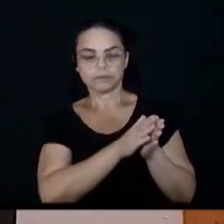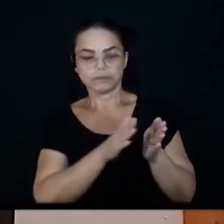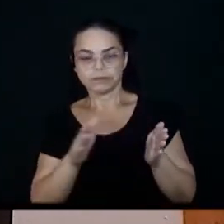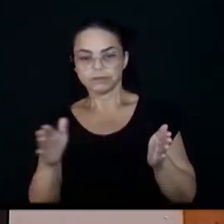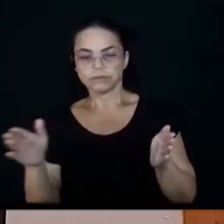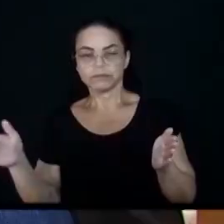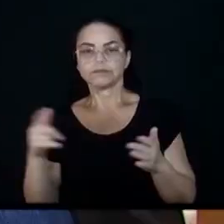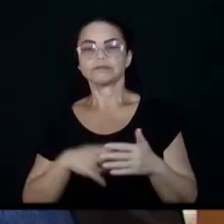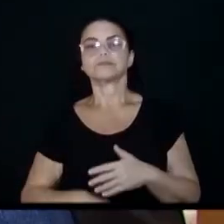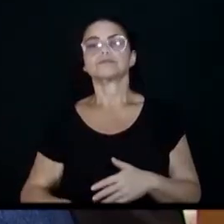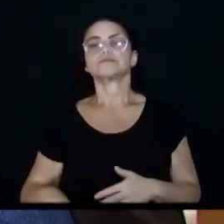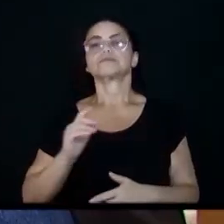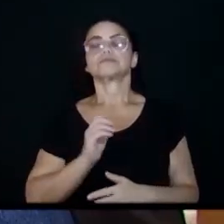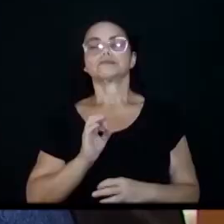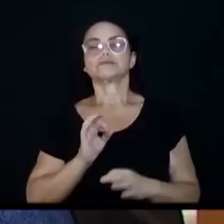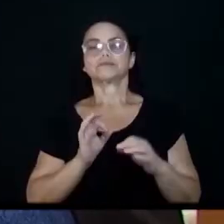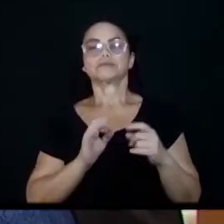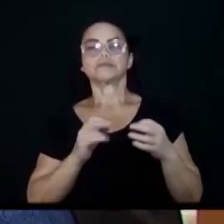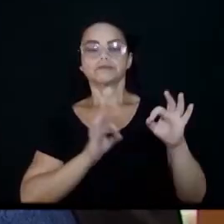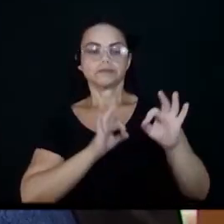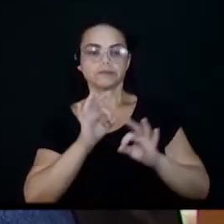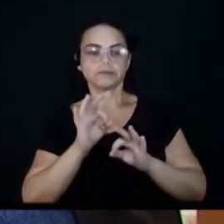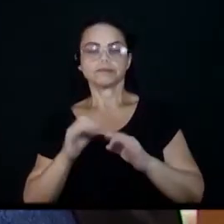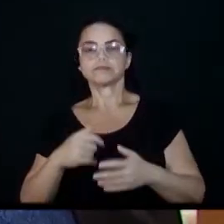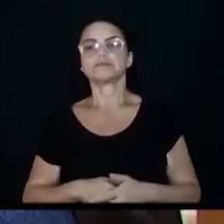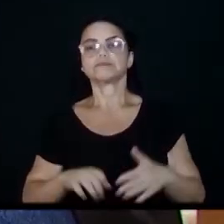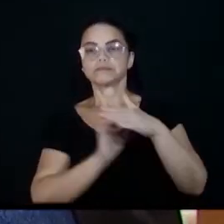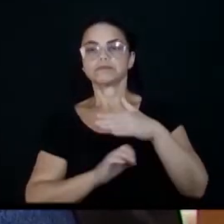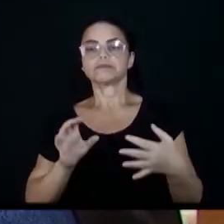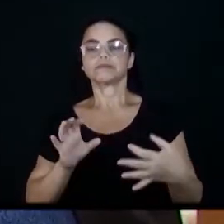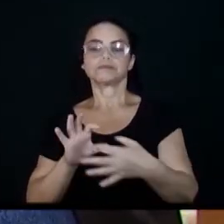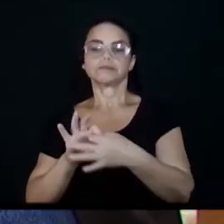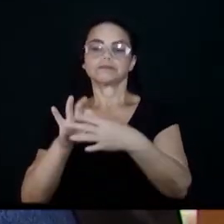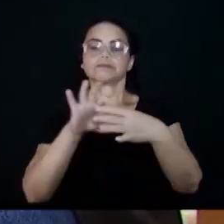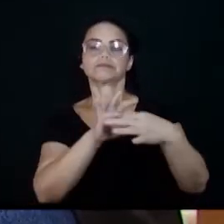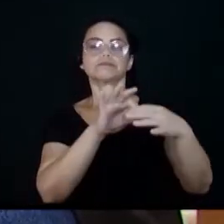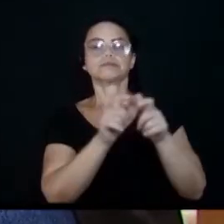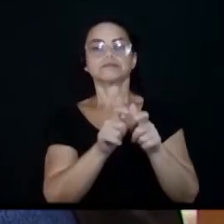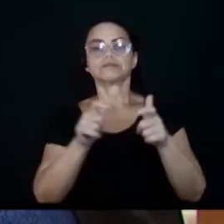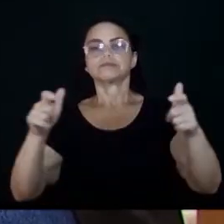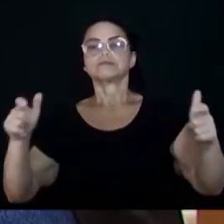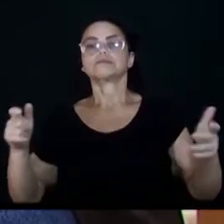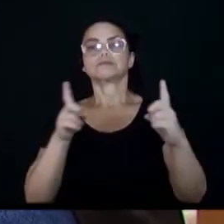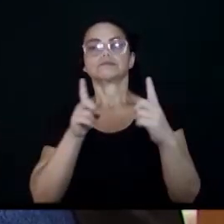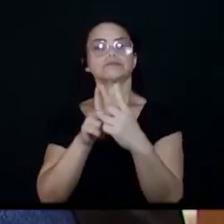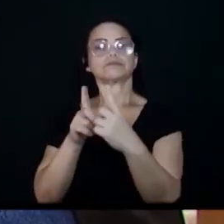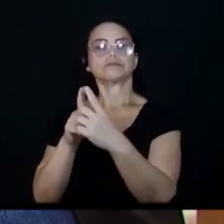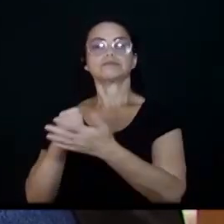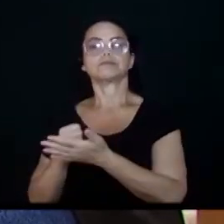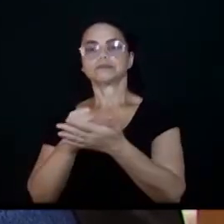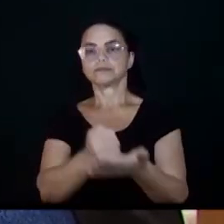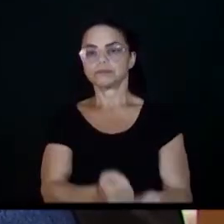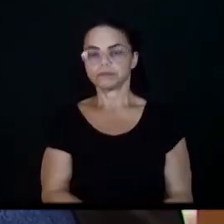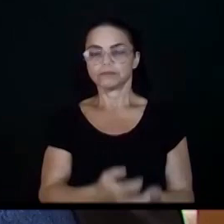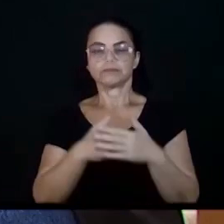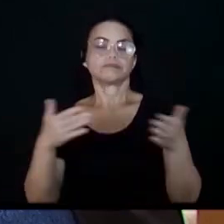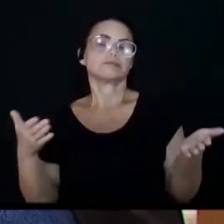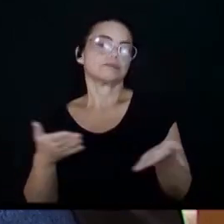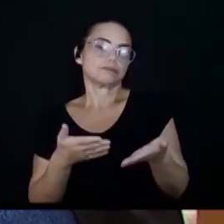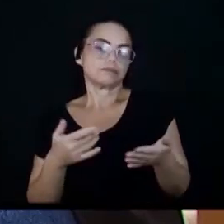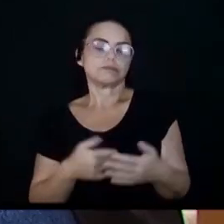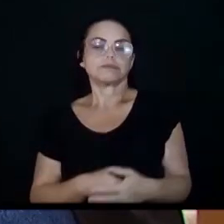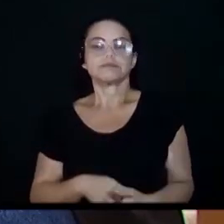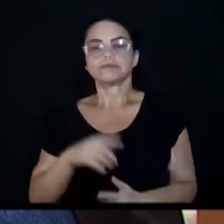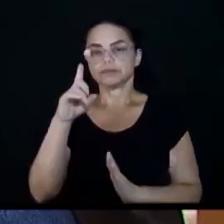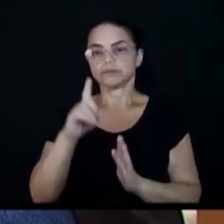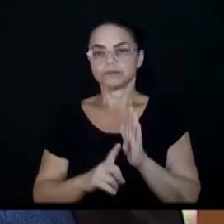a gente conseguiria outras parcerias para aumentar de fato os atendimentos. Então, hoje, o direito de ser, ele existe